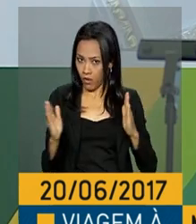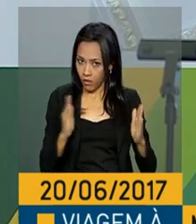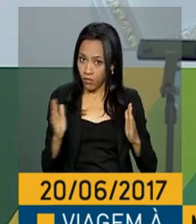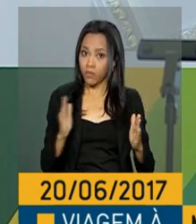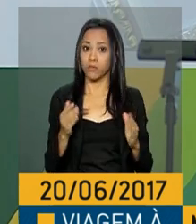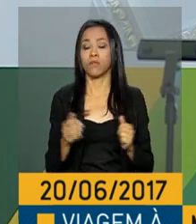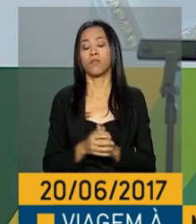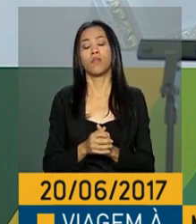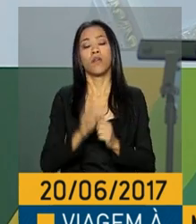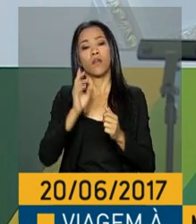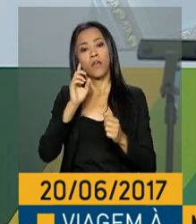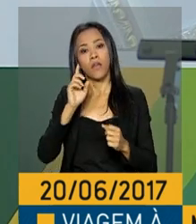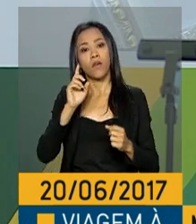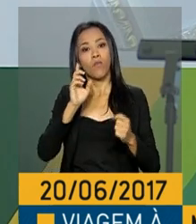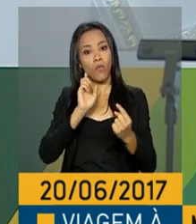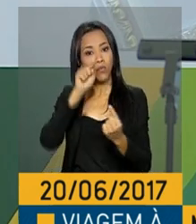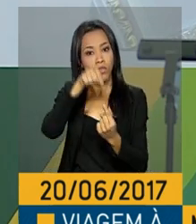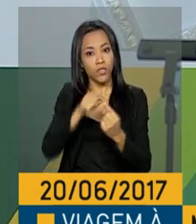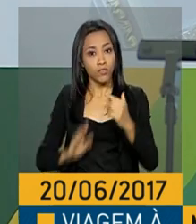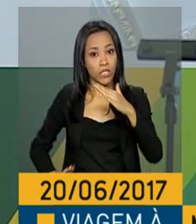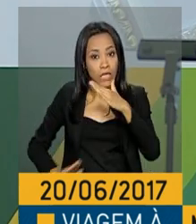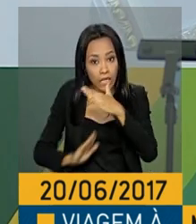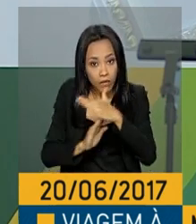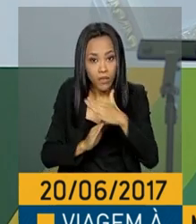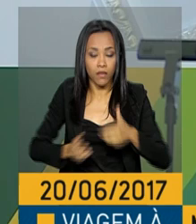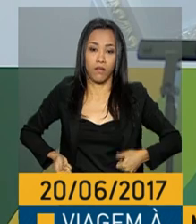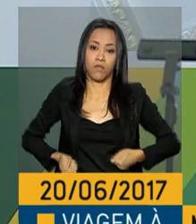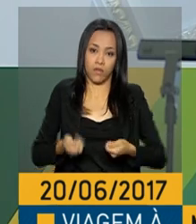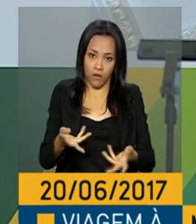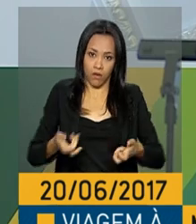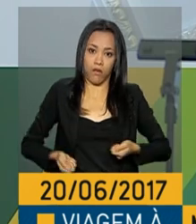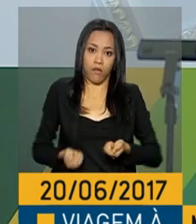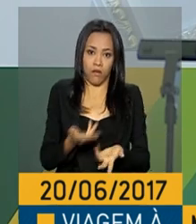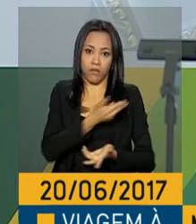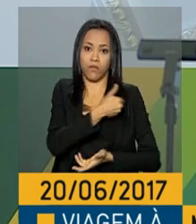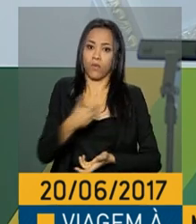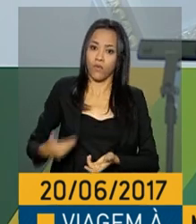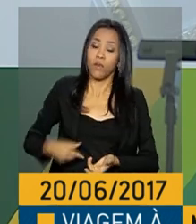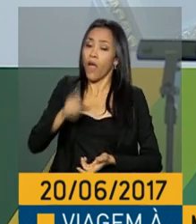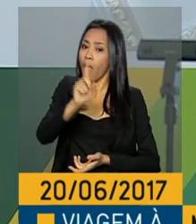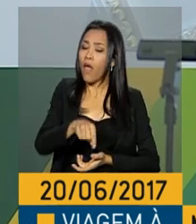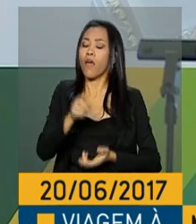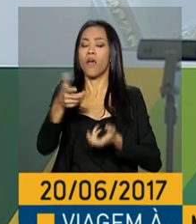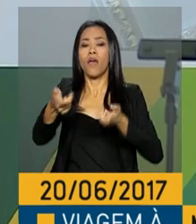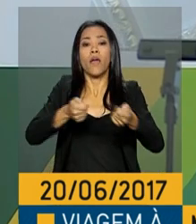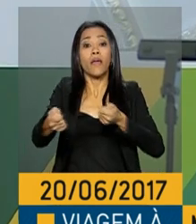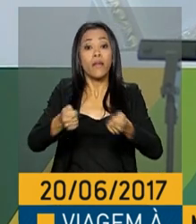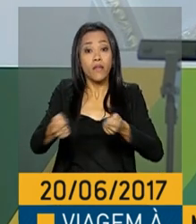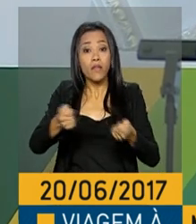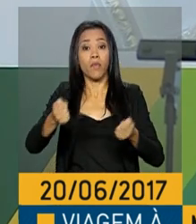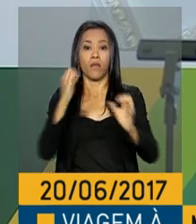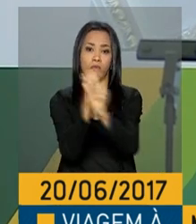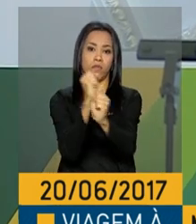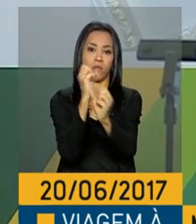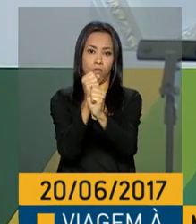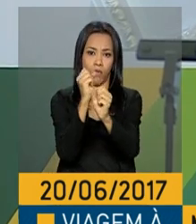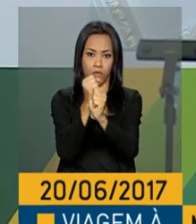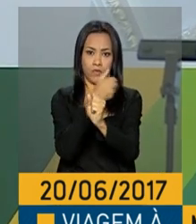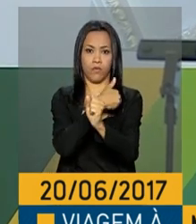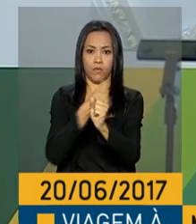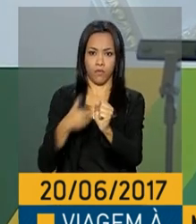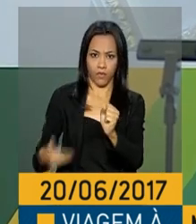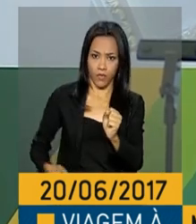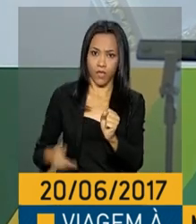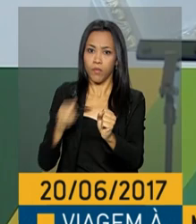o objetivo desse teto de gastos públicos é para equilibrar as finanças públicas, de modo a que aquilo